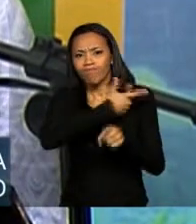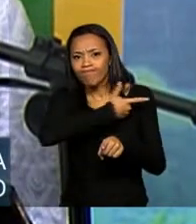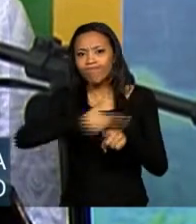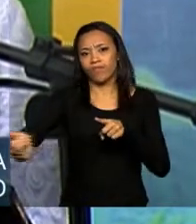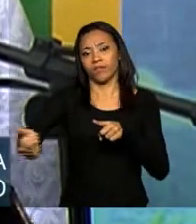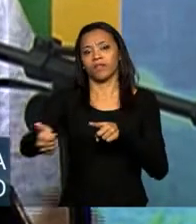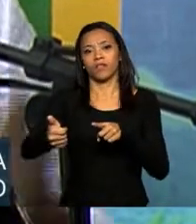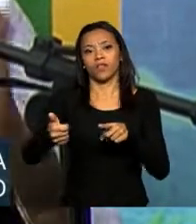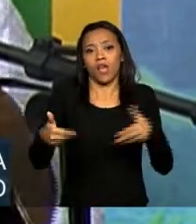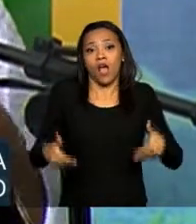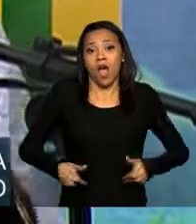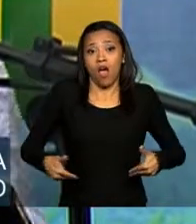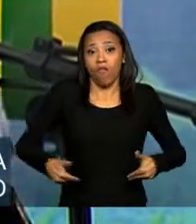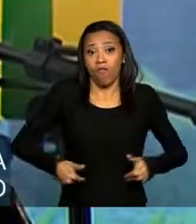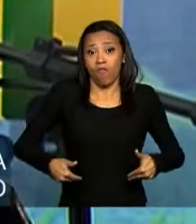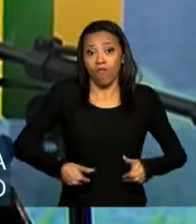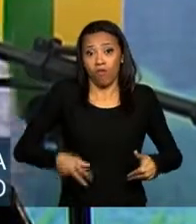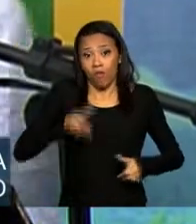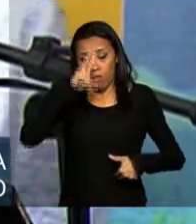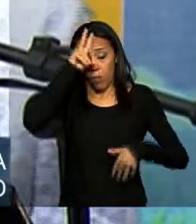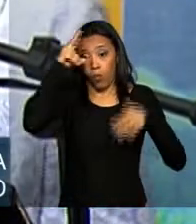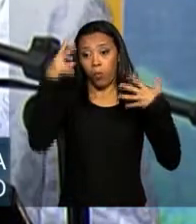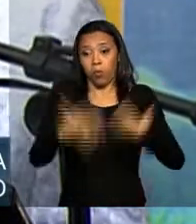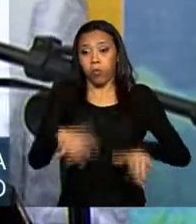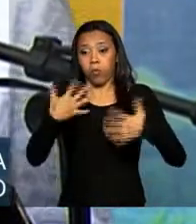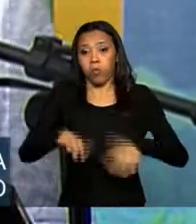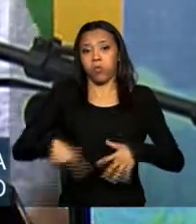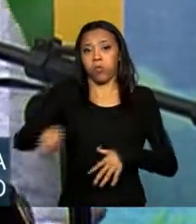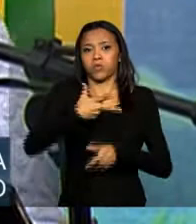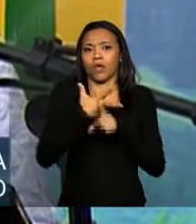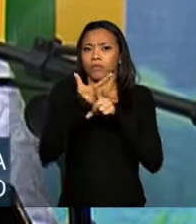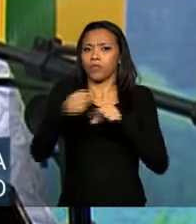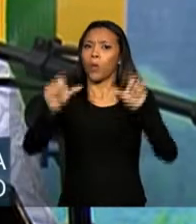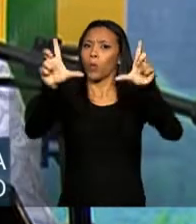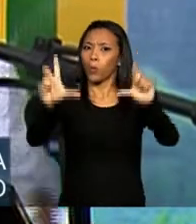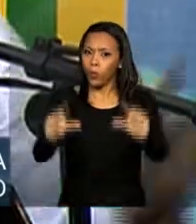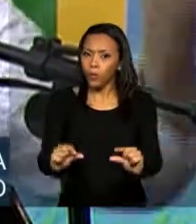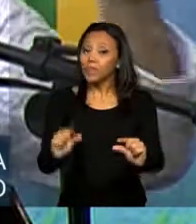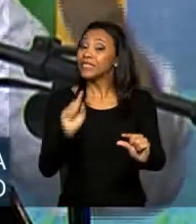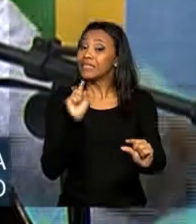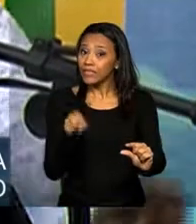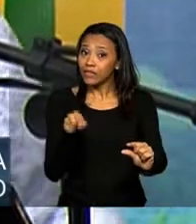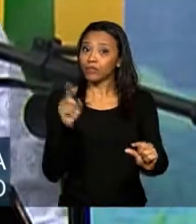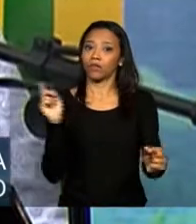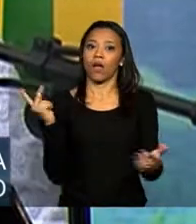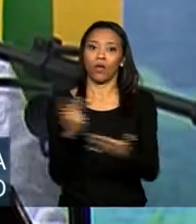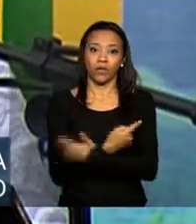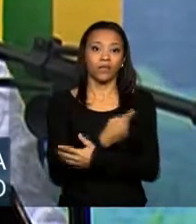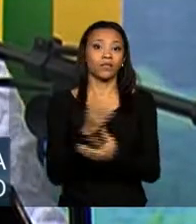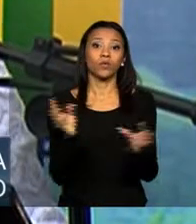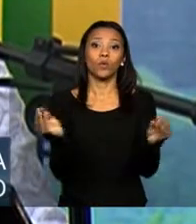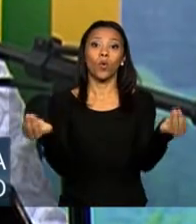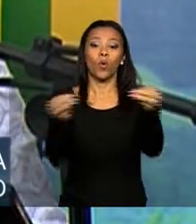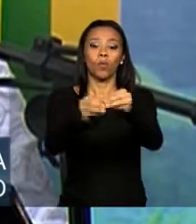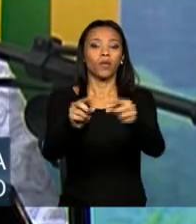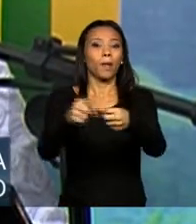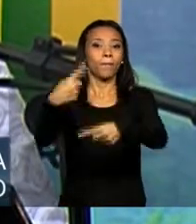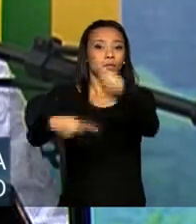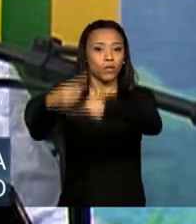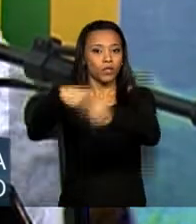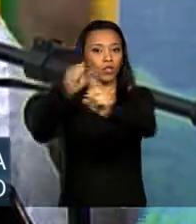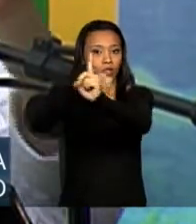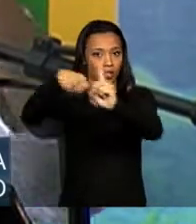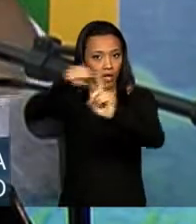miséria extrema que isso só ocorre quando se combina duas coisas políticas sociais de inclusão